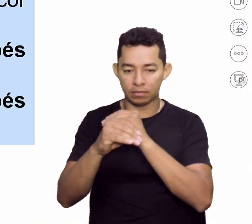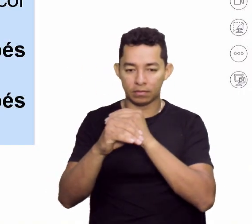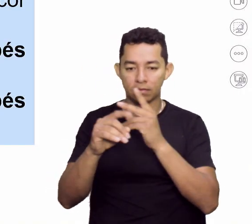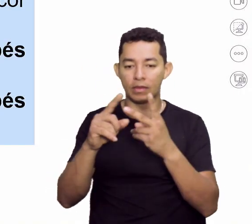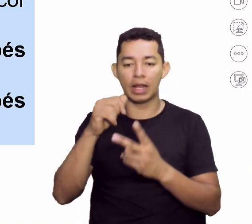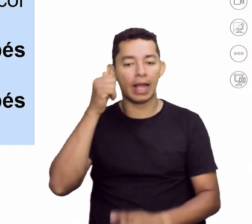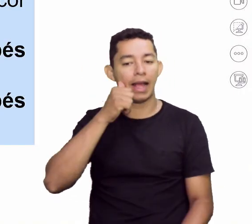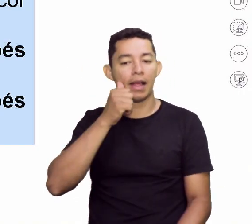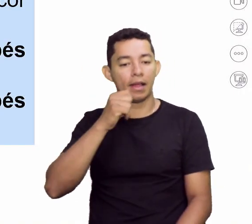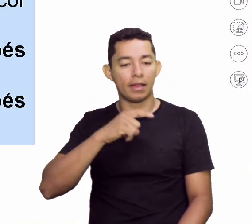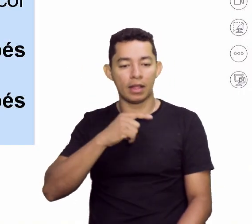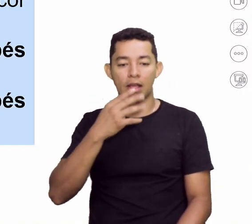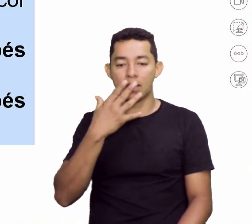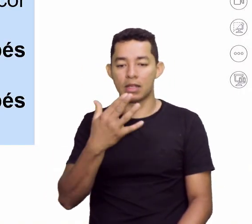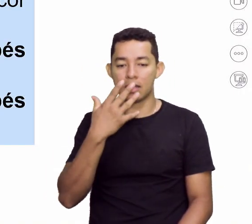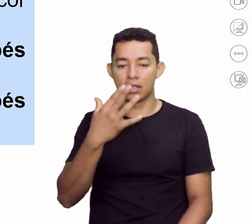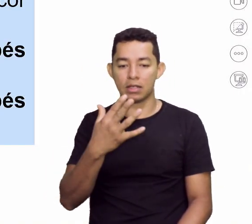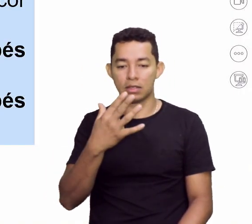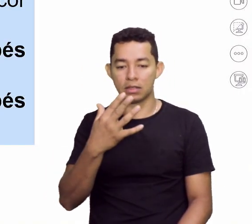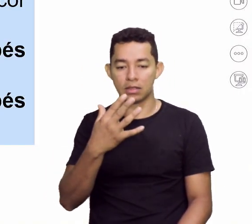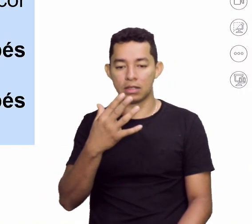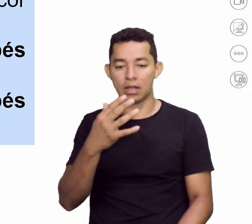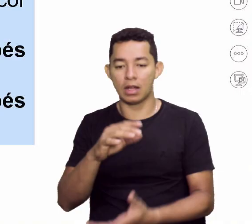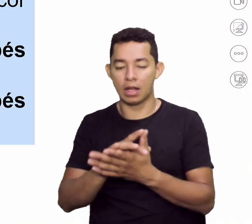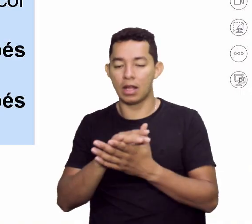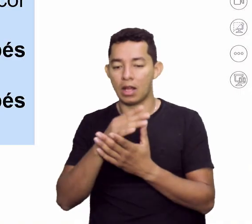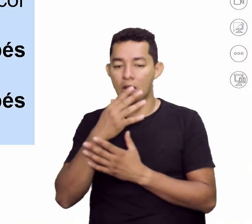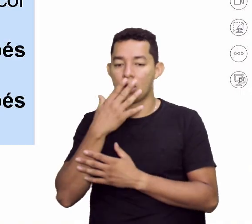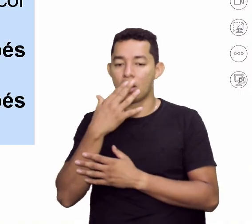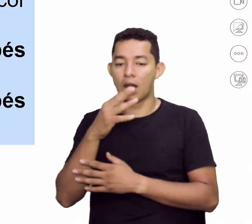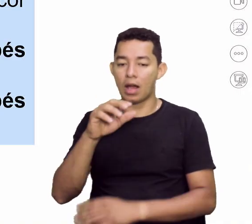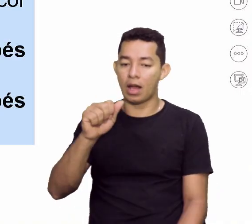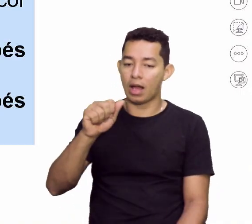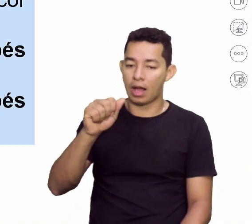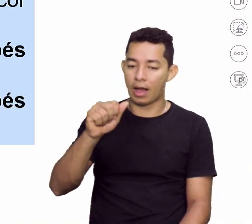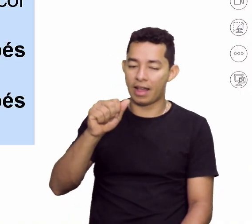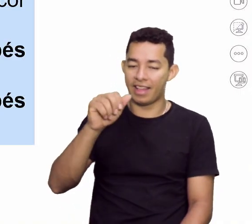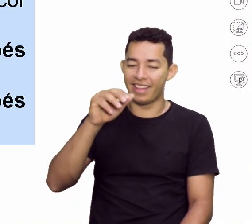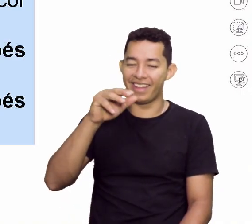mulheres têm uma cor de pele amarelo